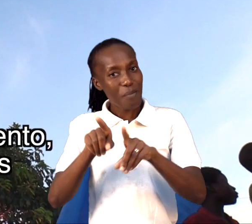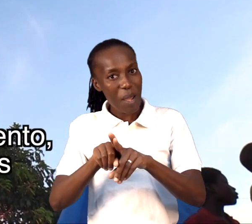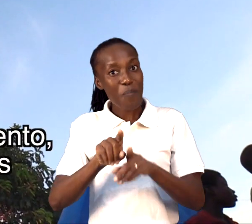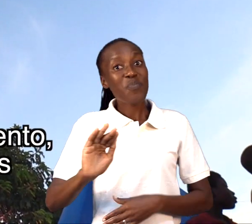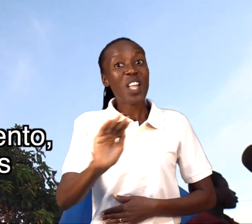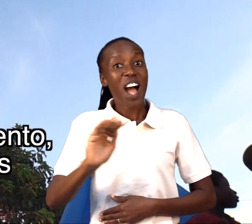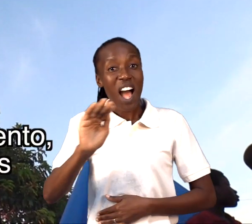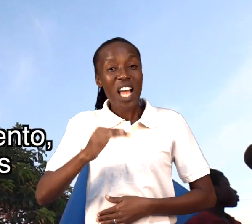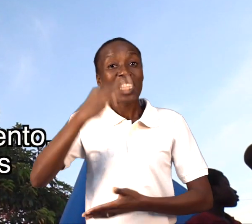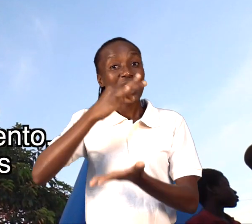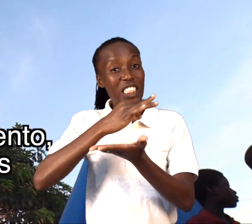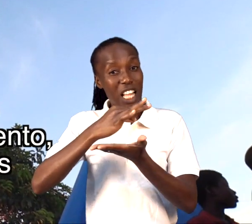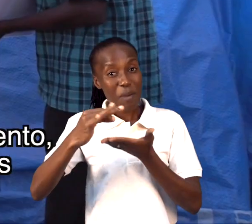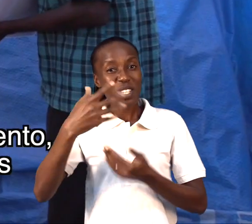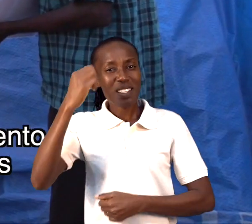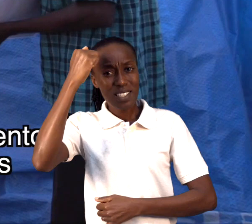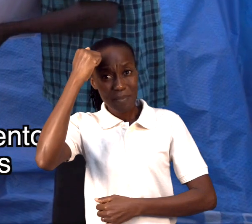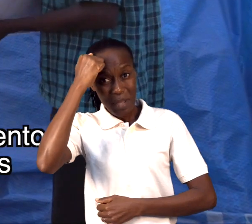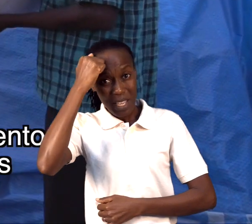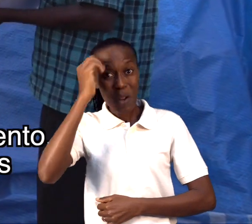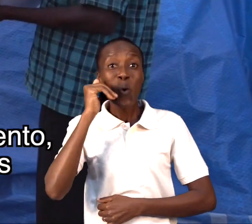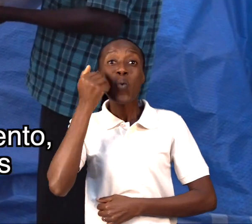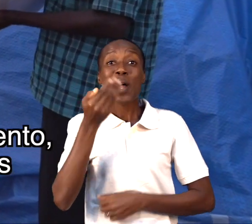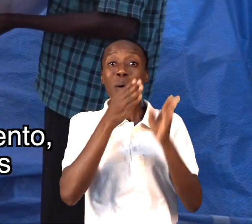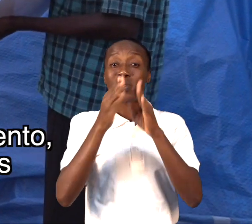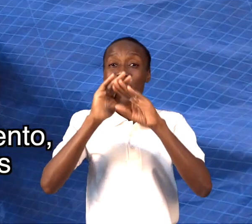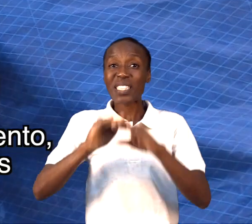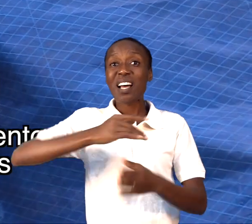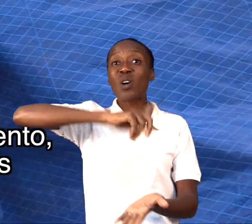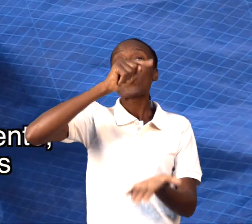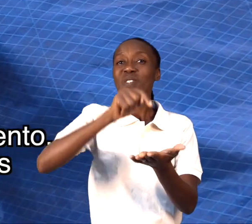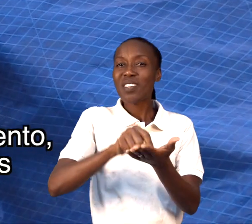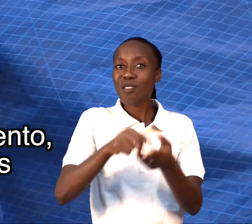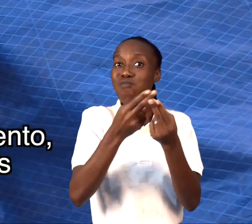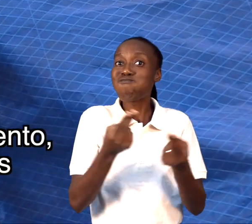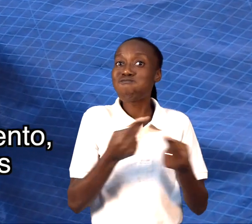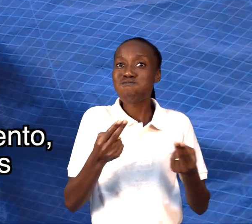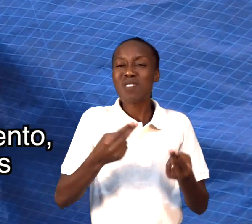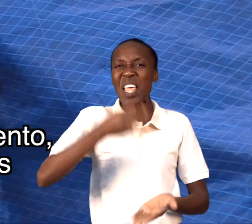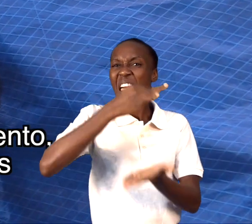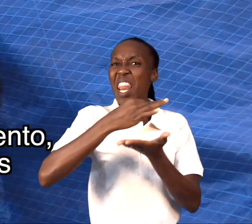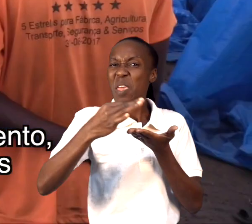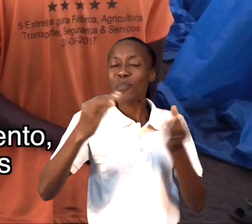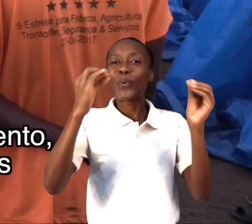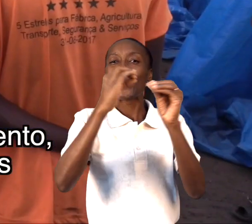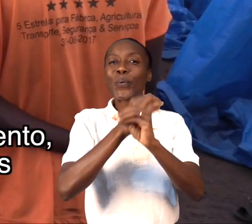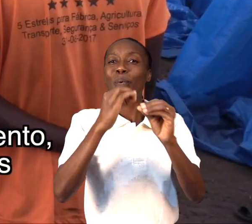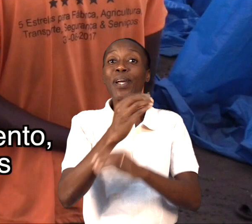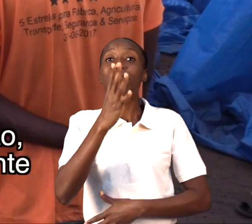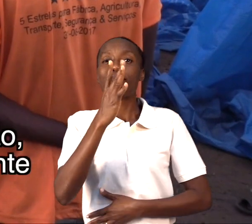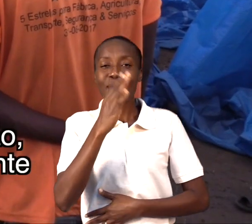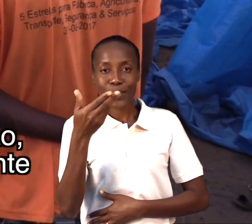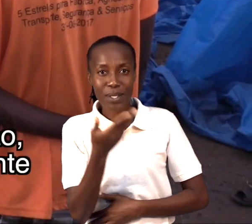Estamos a ajudar também na área do saneamento, porque sabemos que quando as pessoas estão nesses centros de acomodação,